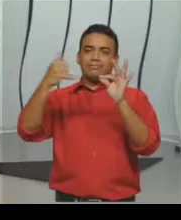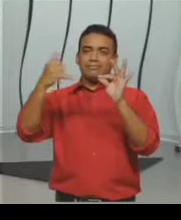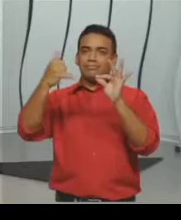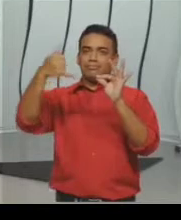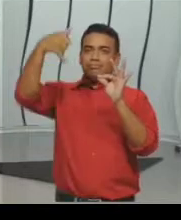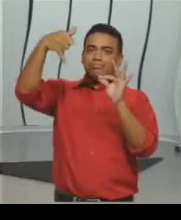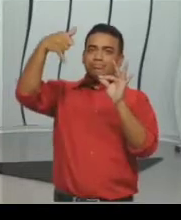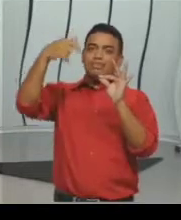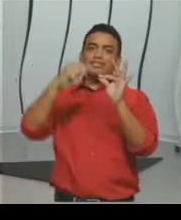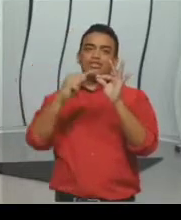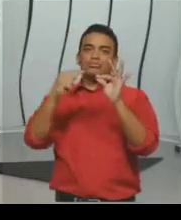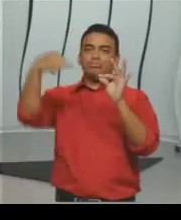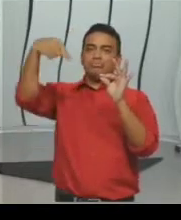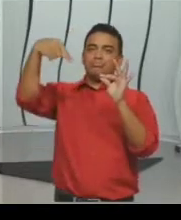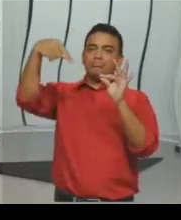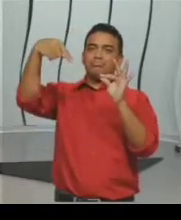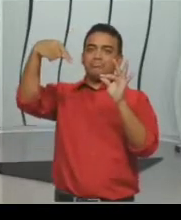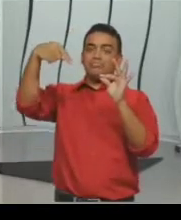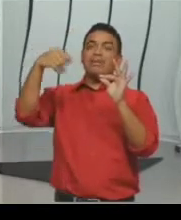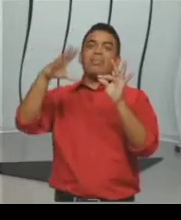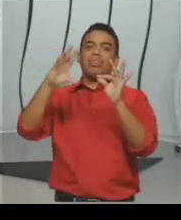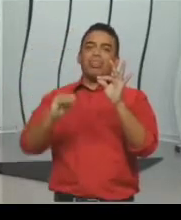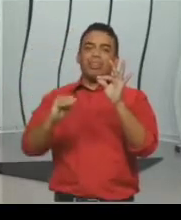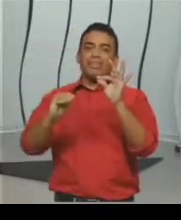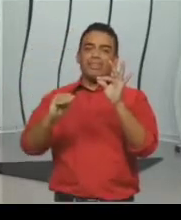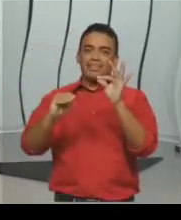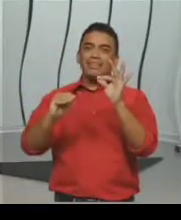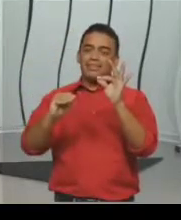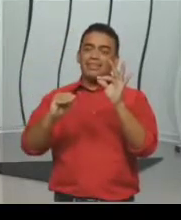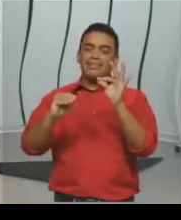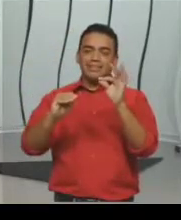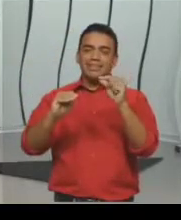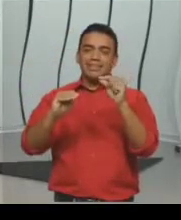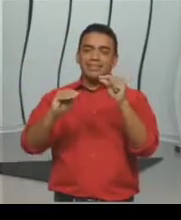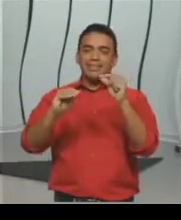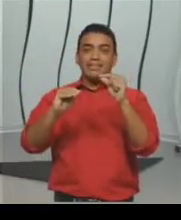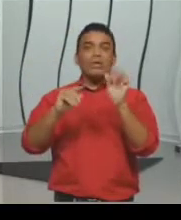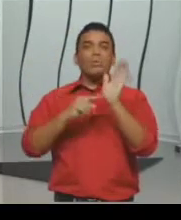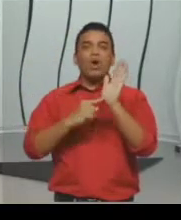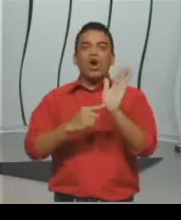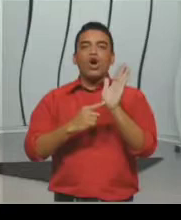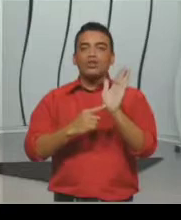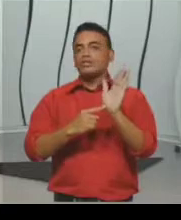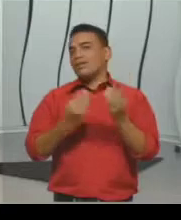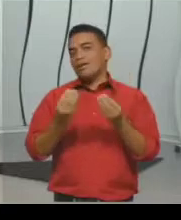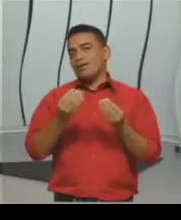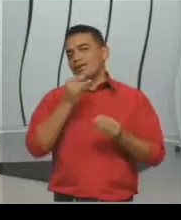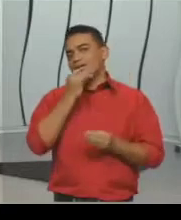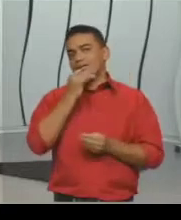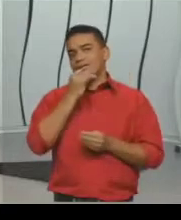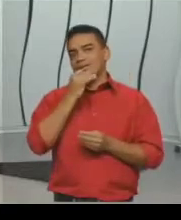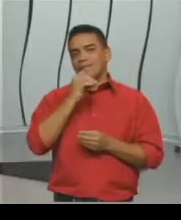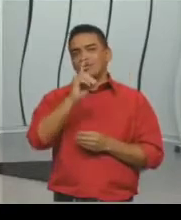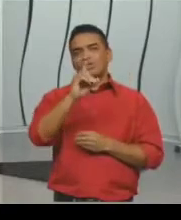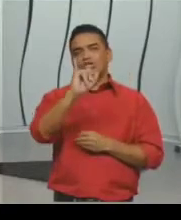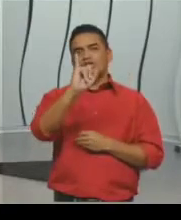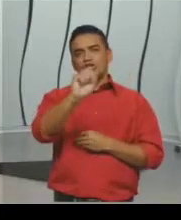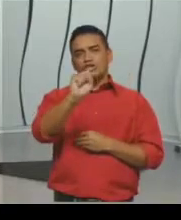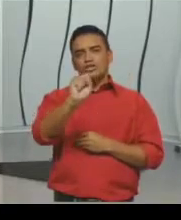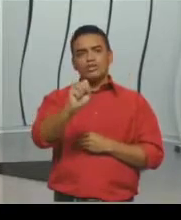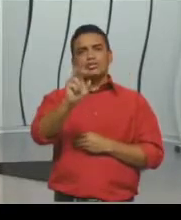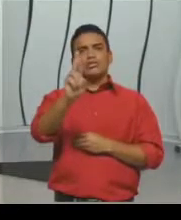não permite isso, está desligado. Então essa figura aqui representa um disruptor ou a